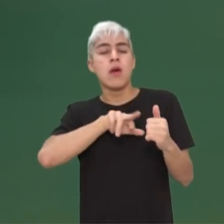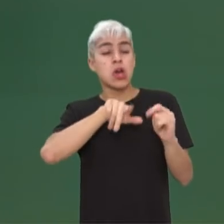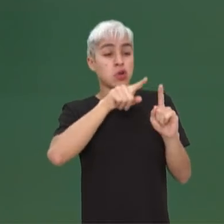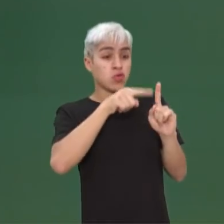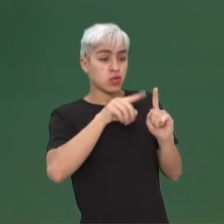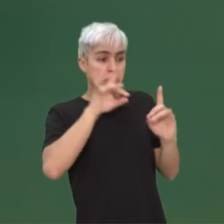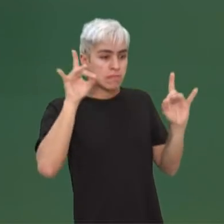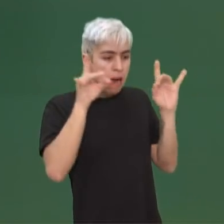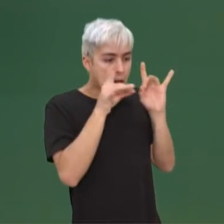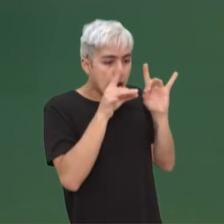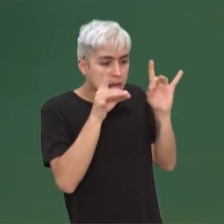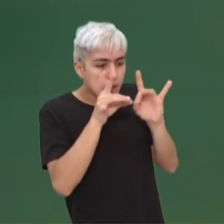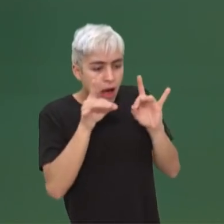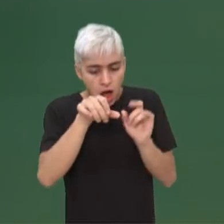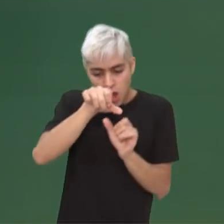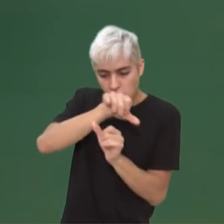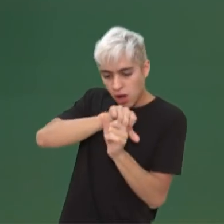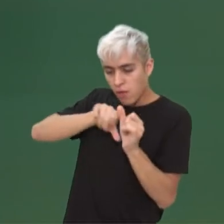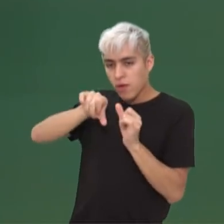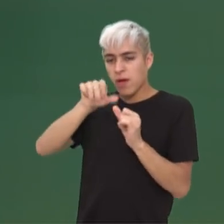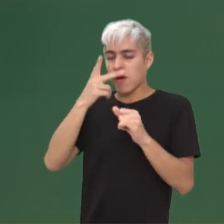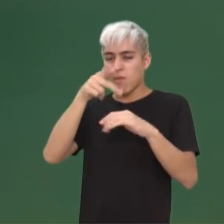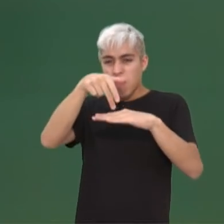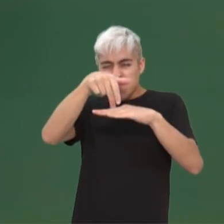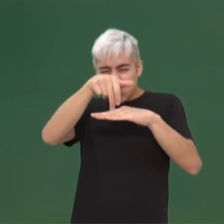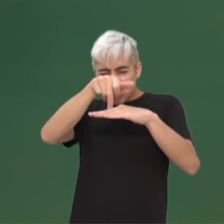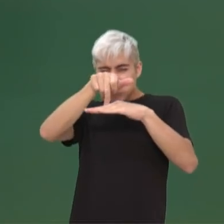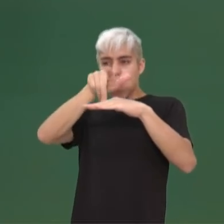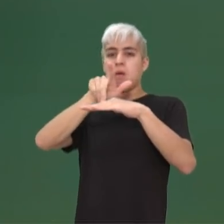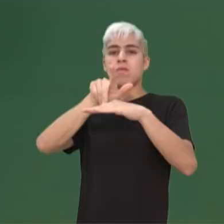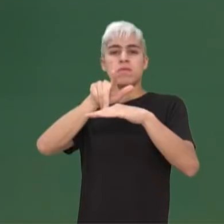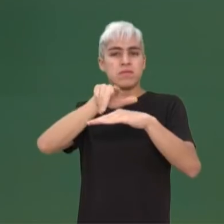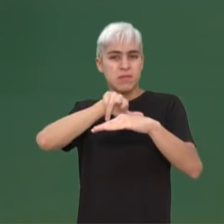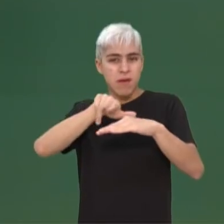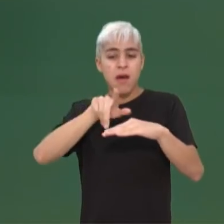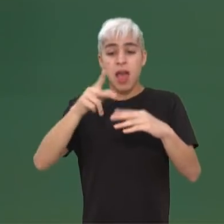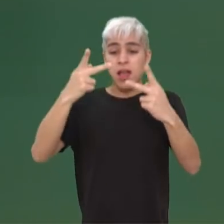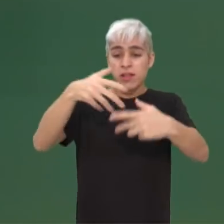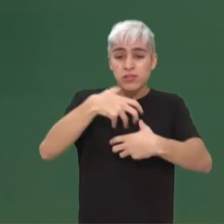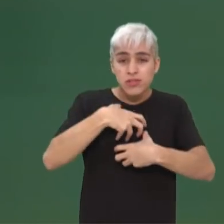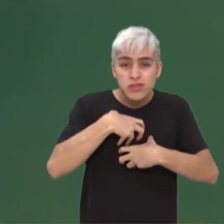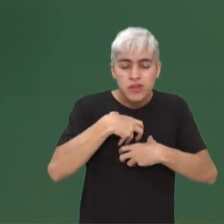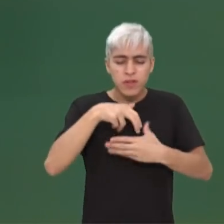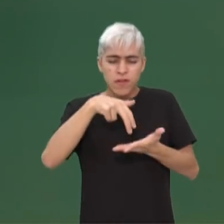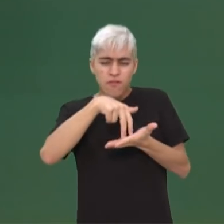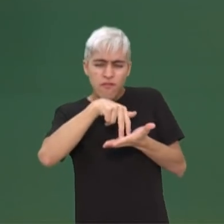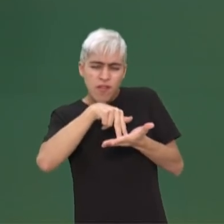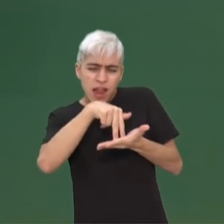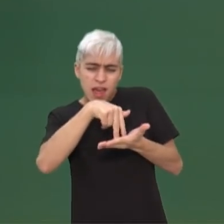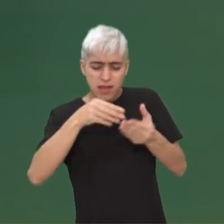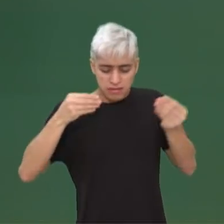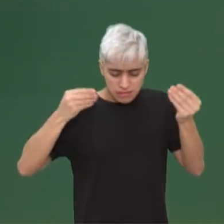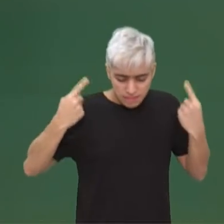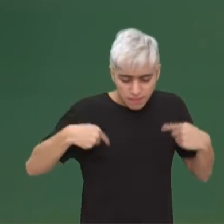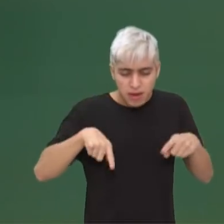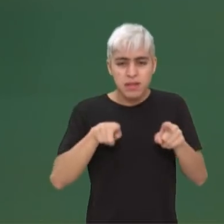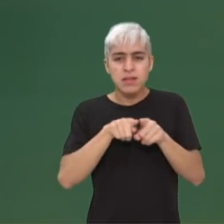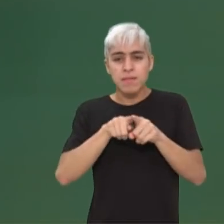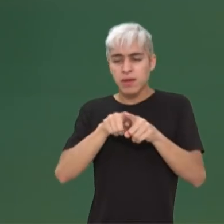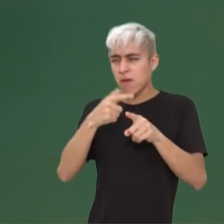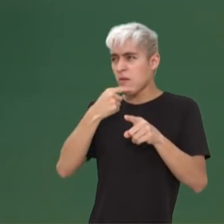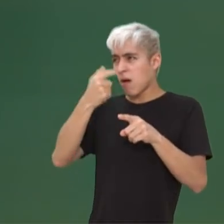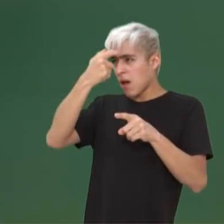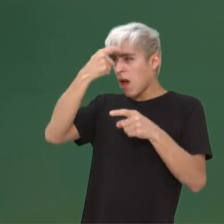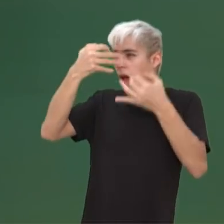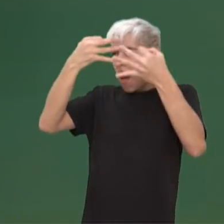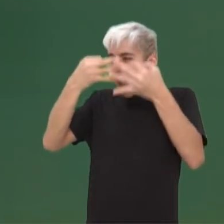treino específico para virar algum tipo de bicicleta. Então aqui vai muito da flexibilidade e também da confiança daquele atleta naquele momento.